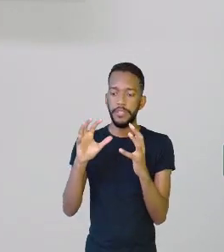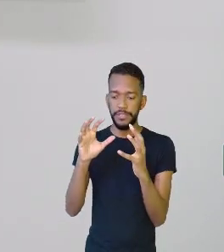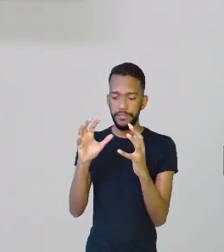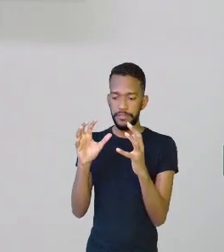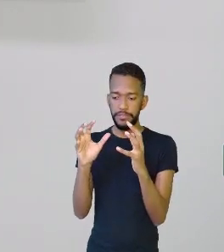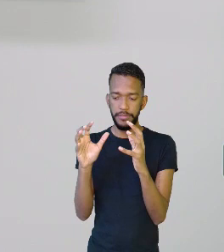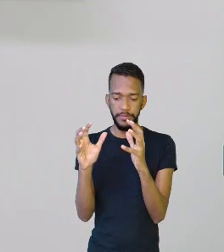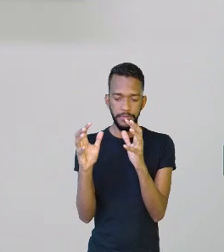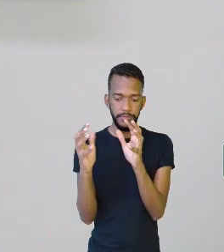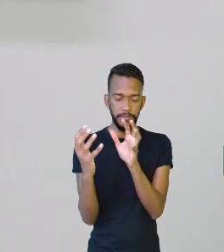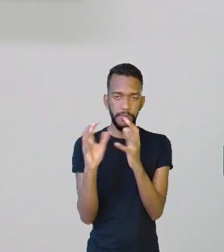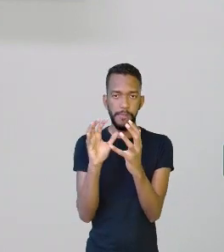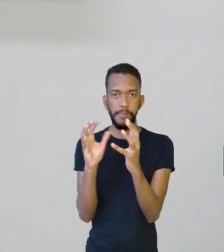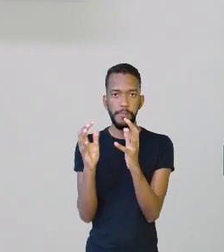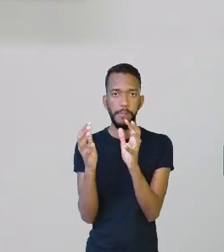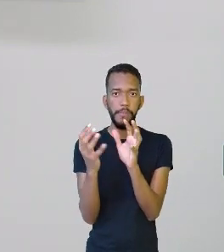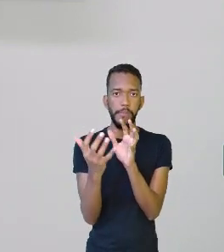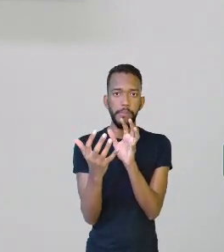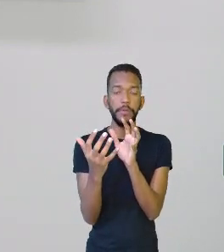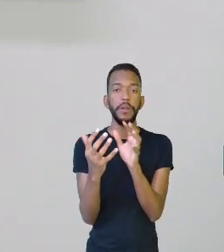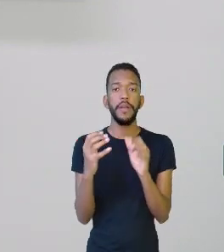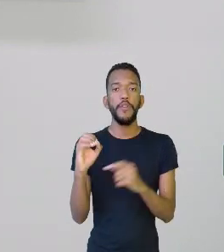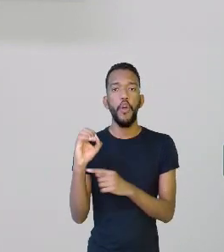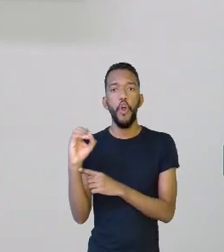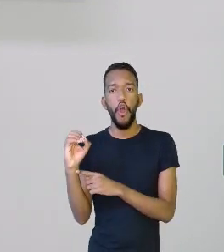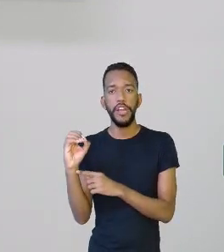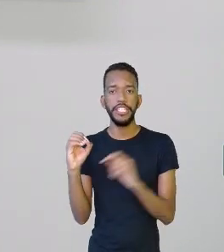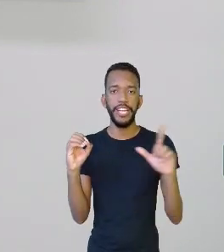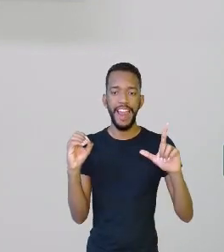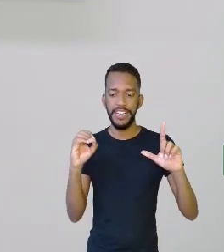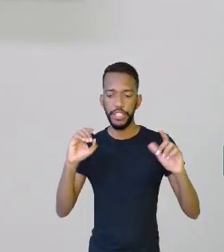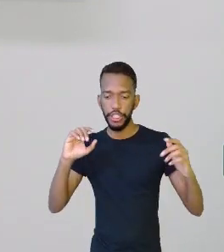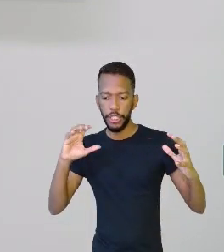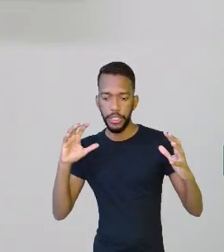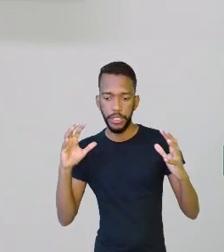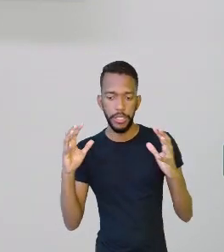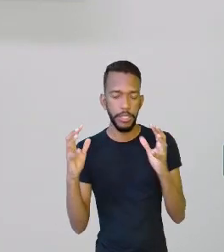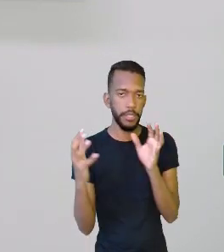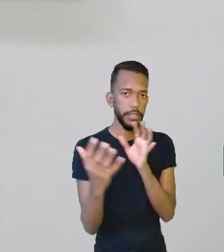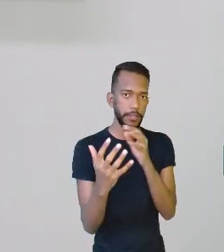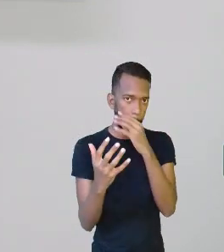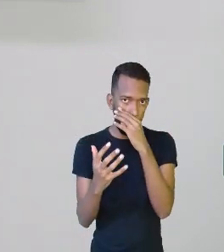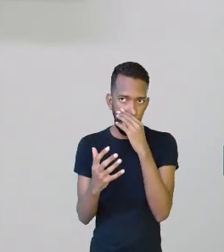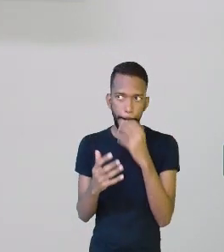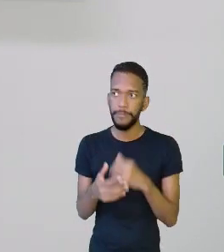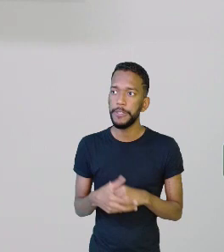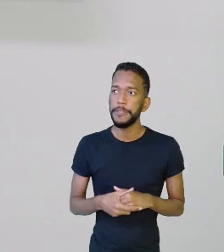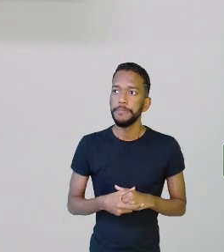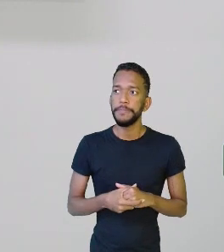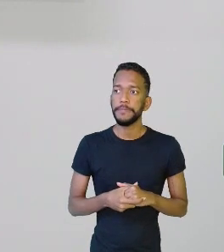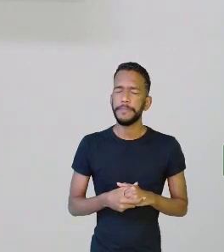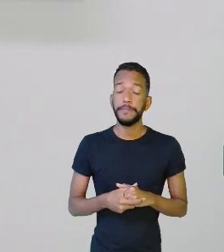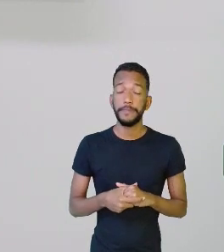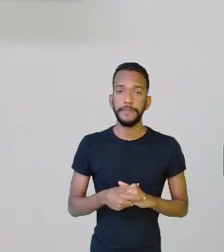sentido anti-horário, no sentido oeste, leste. E trouxe para vocês aí ao lado deste globo,